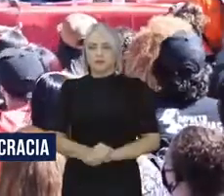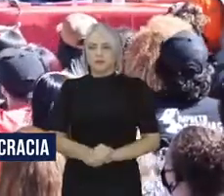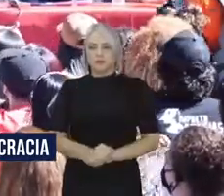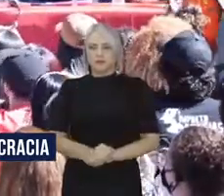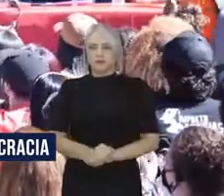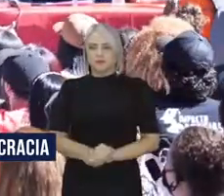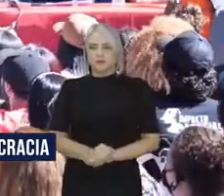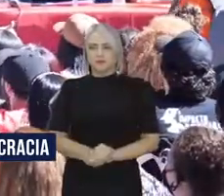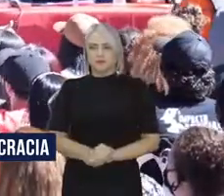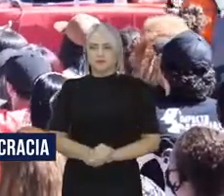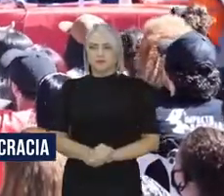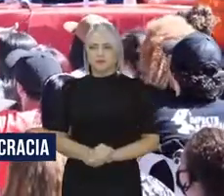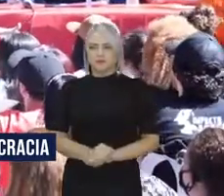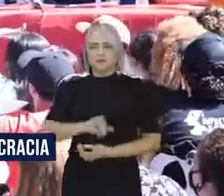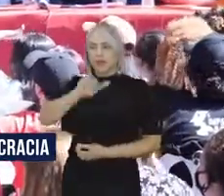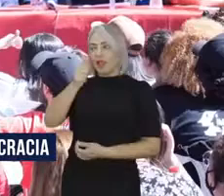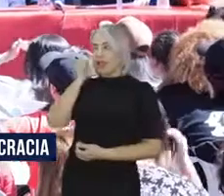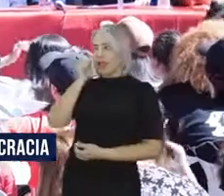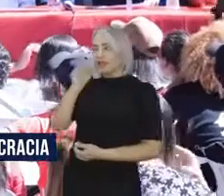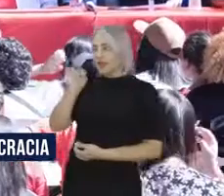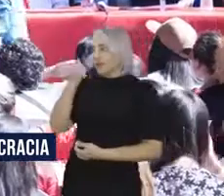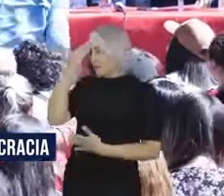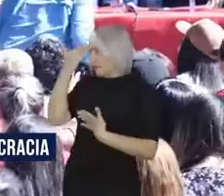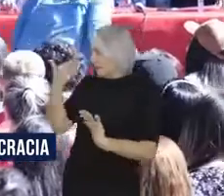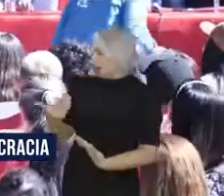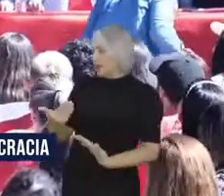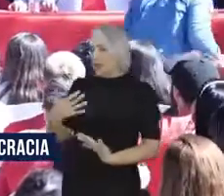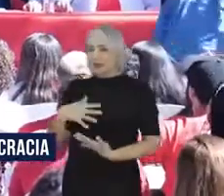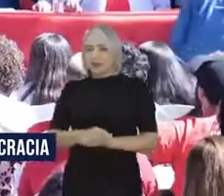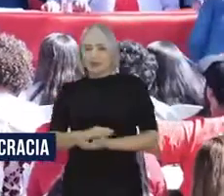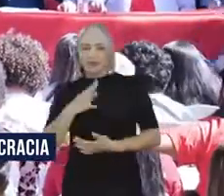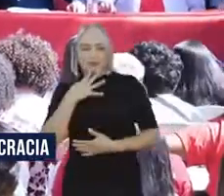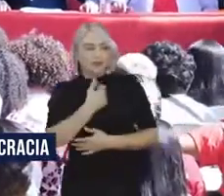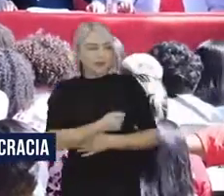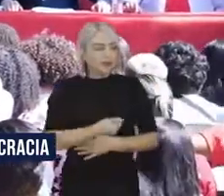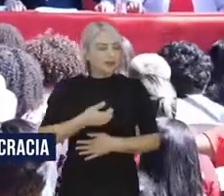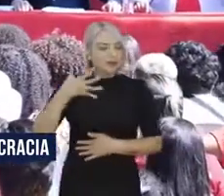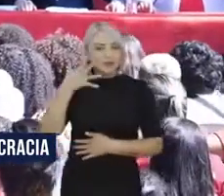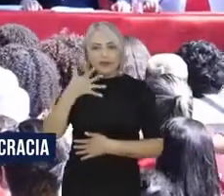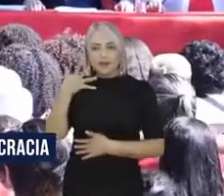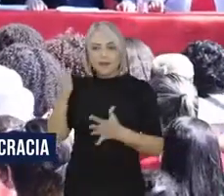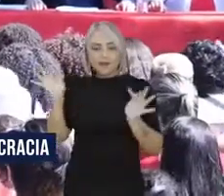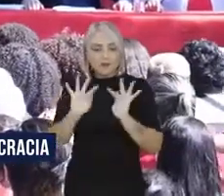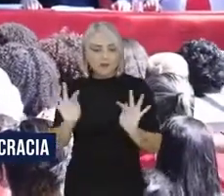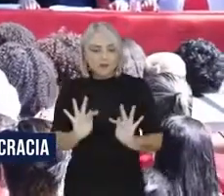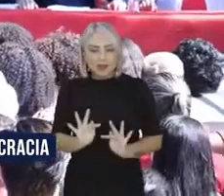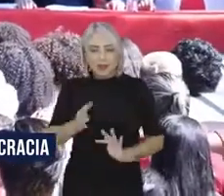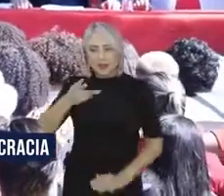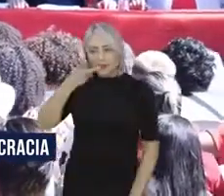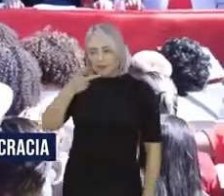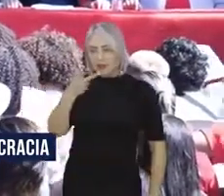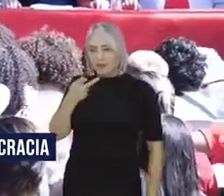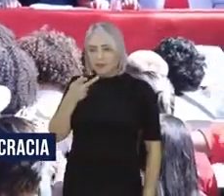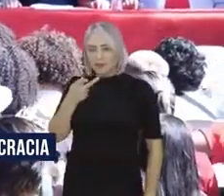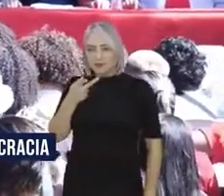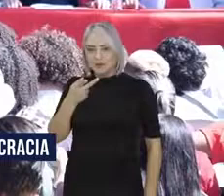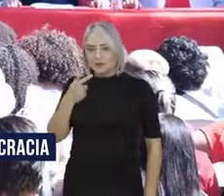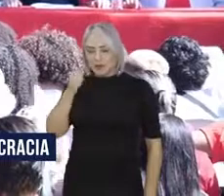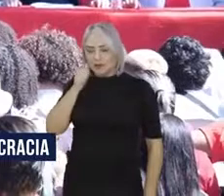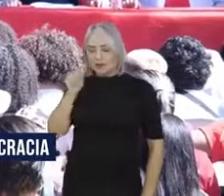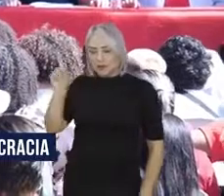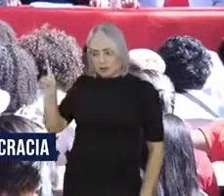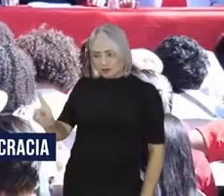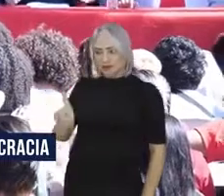Som. Jade, obrigado pelas suas palavras. Eu acho que todo mundo está muito contemplado com tudo que você falou. Você é parte e você